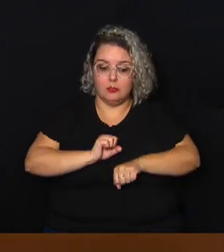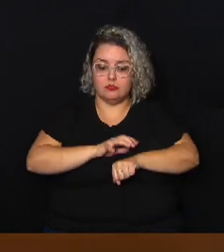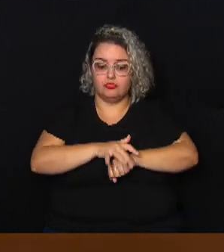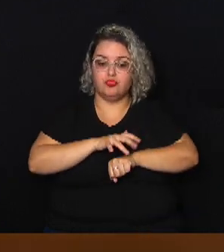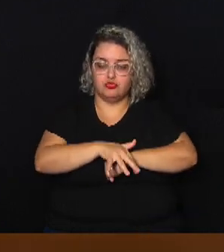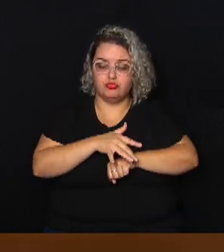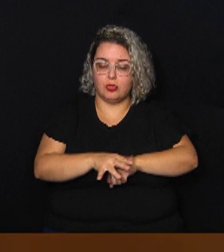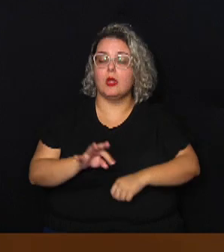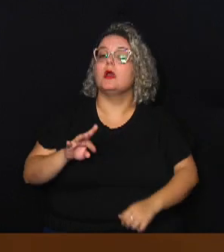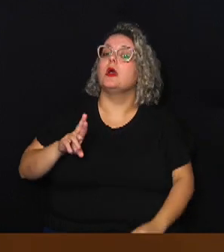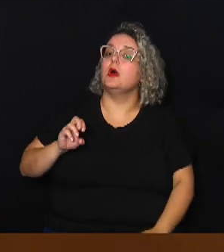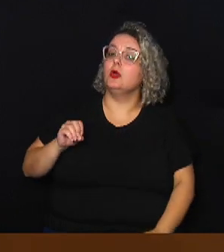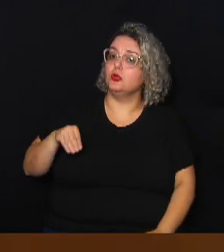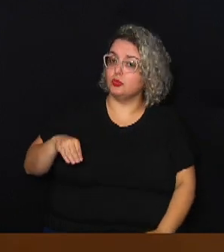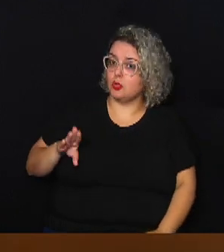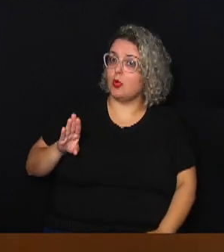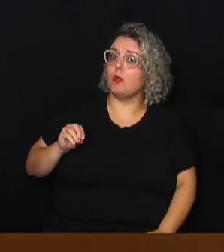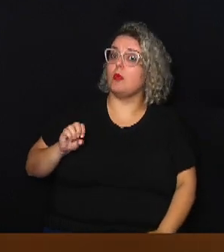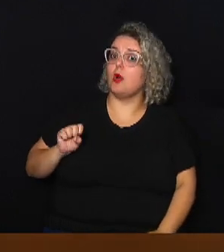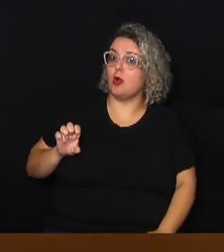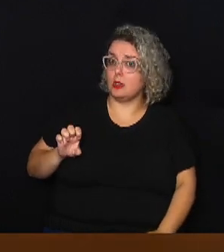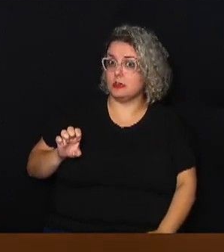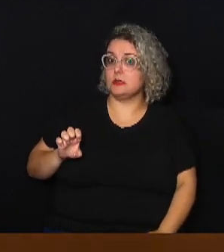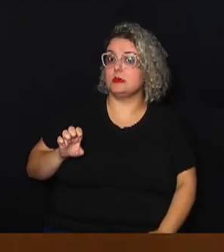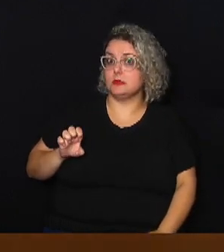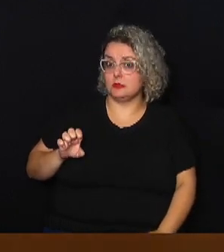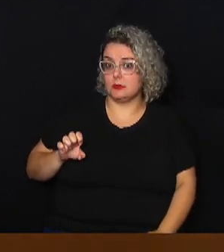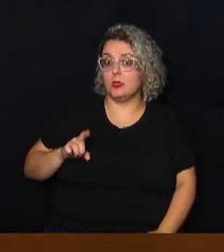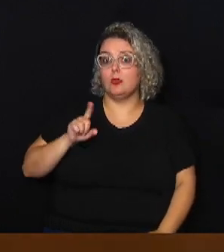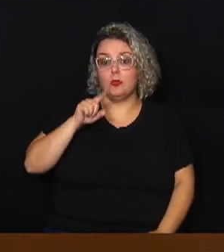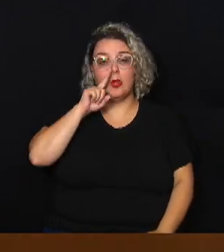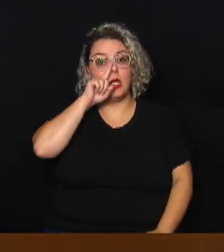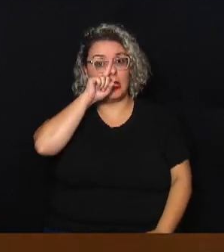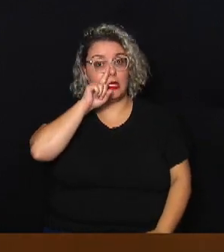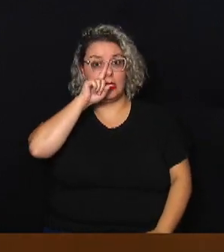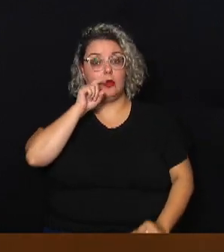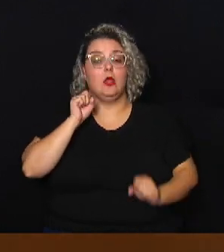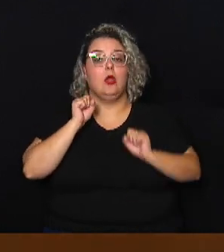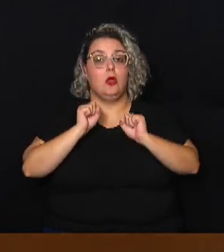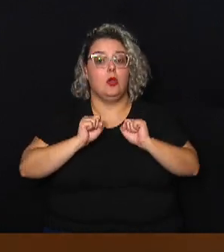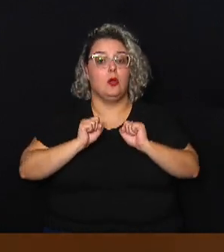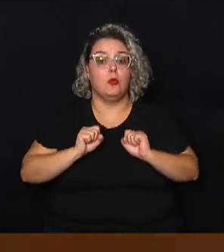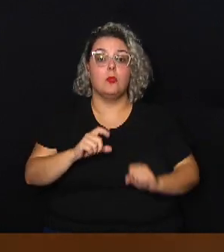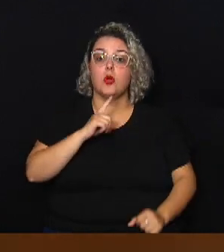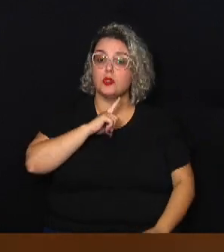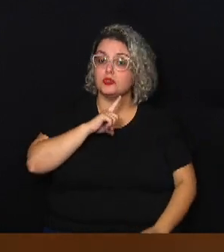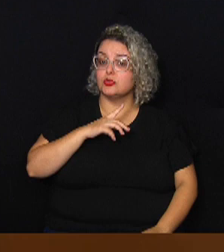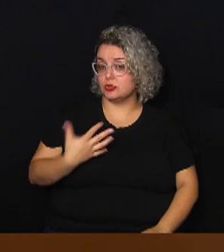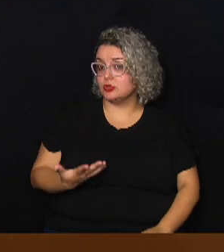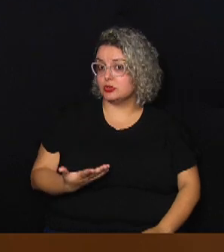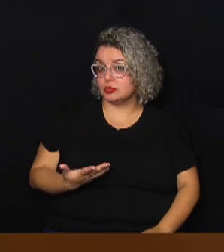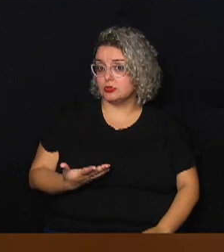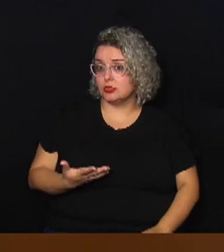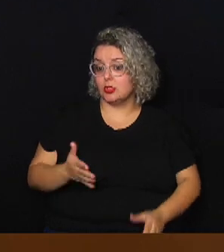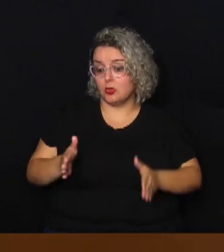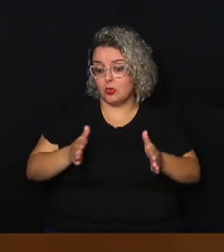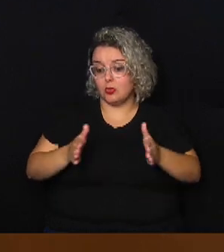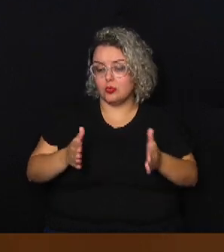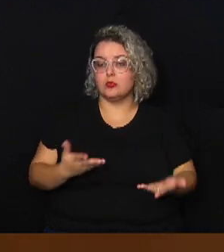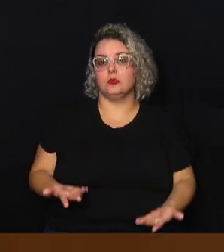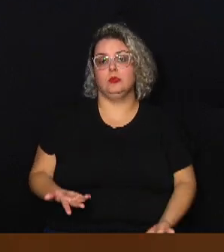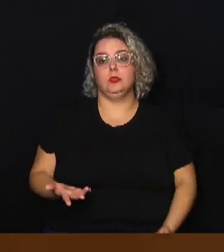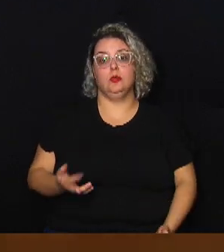a trombose como os riscos que podem levar a um